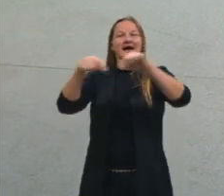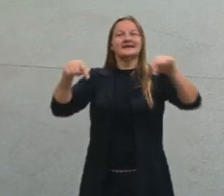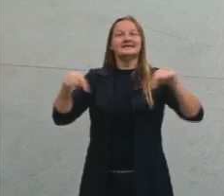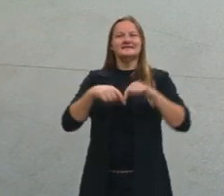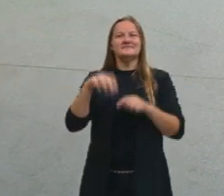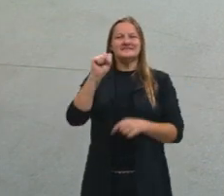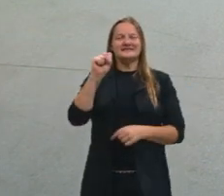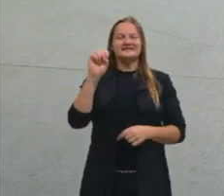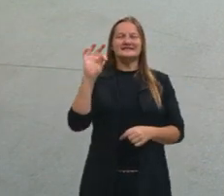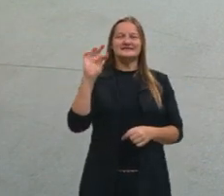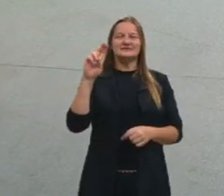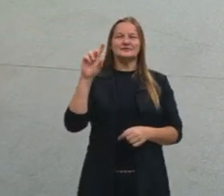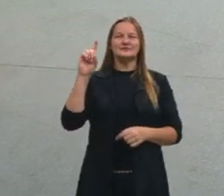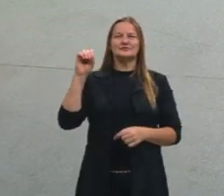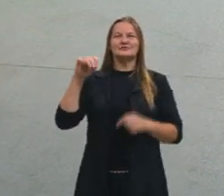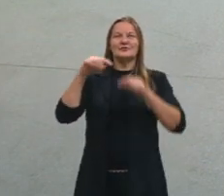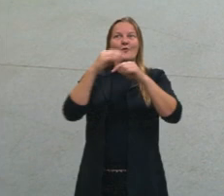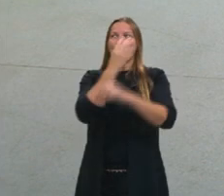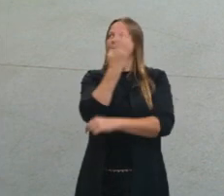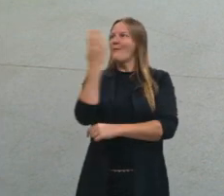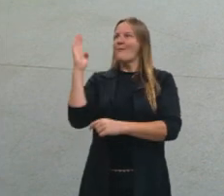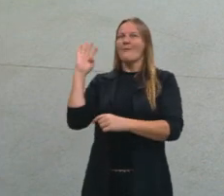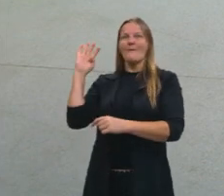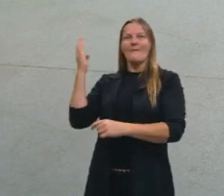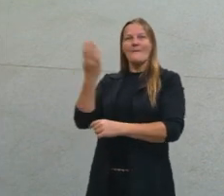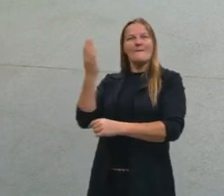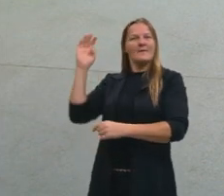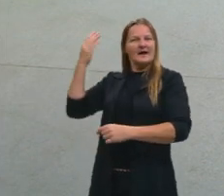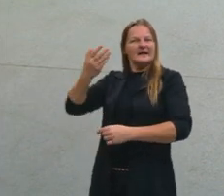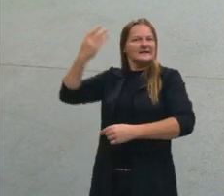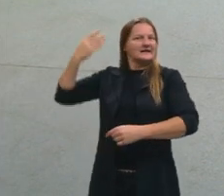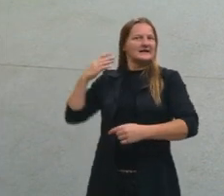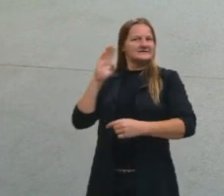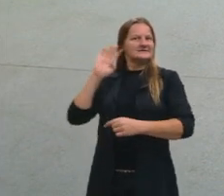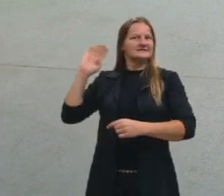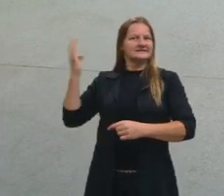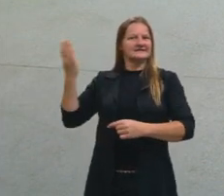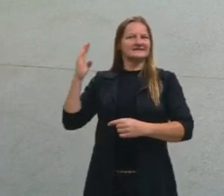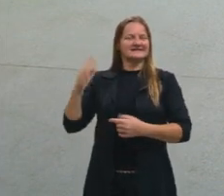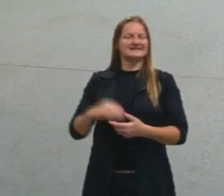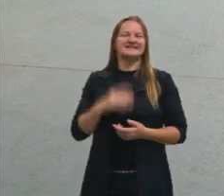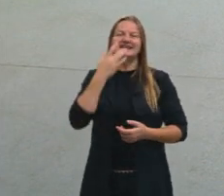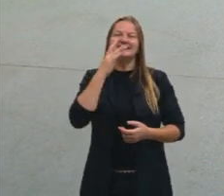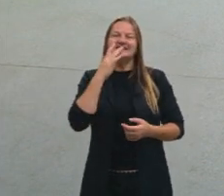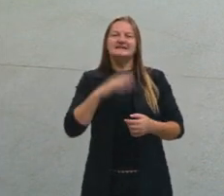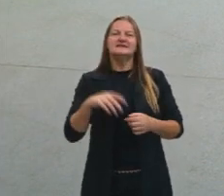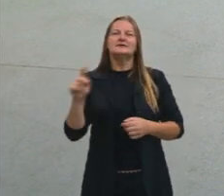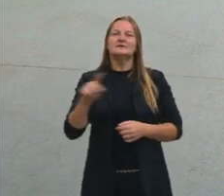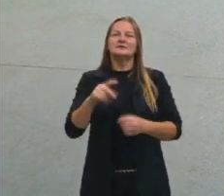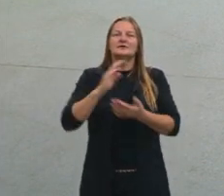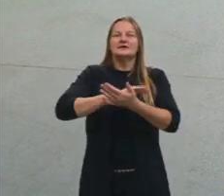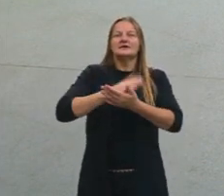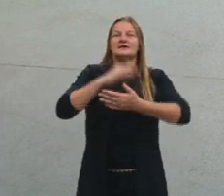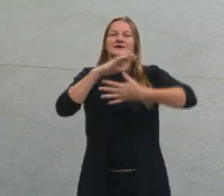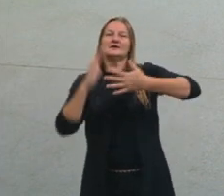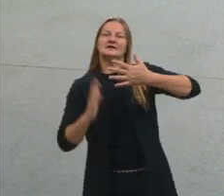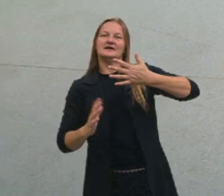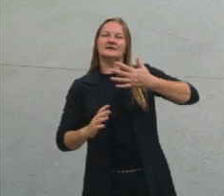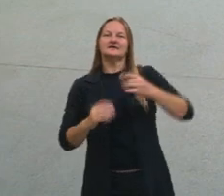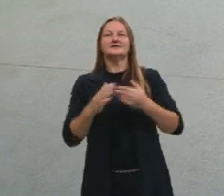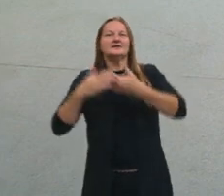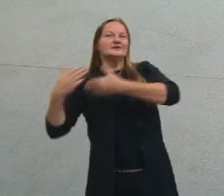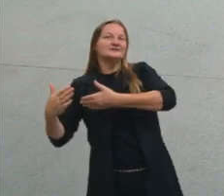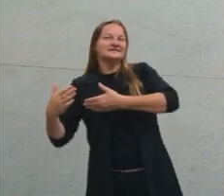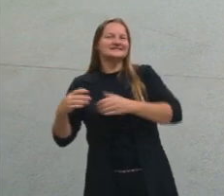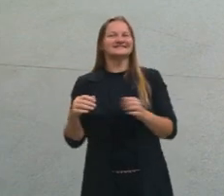nós temos um longo o painel branco com quadro branco também e temos as professoras intérpretes de libras